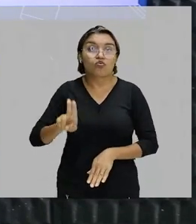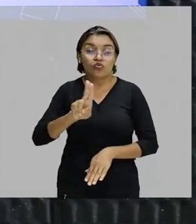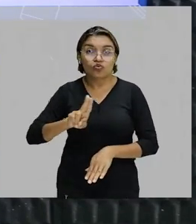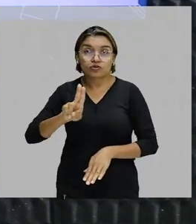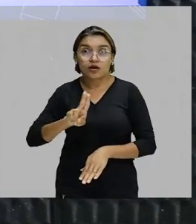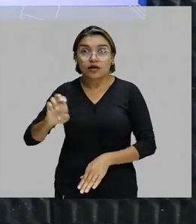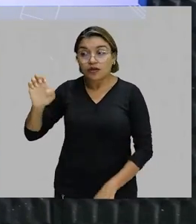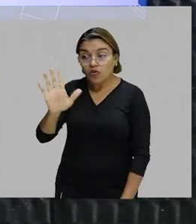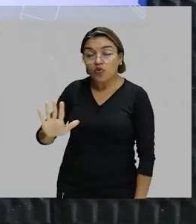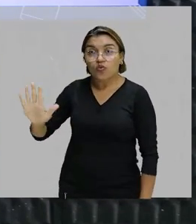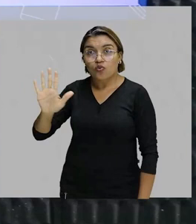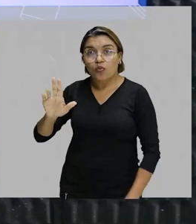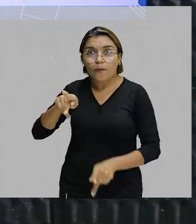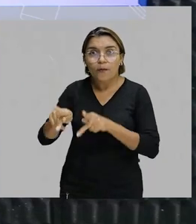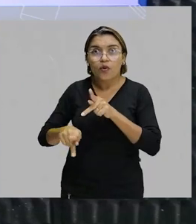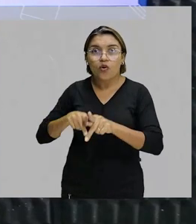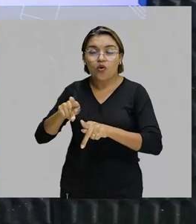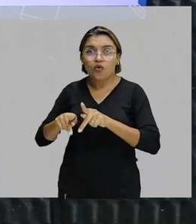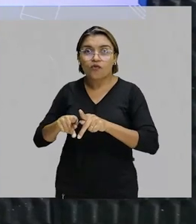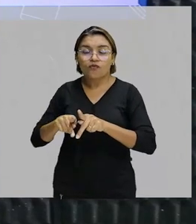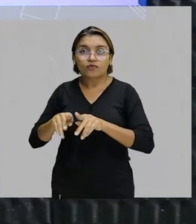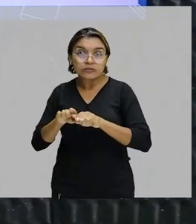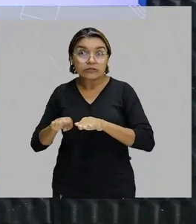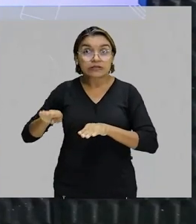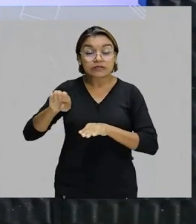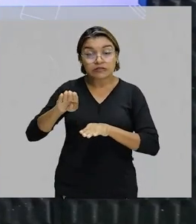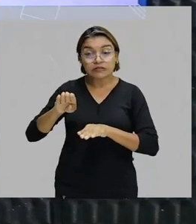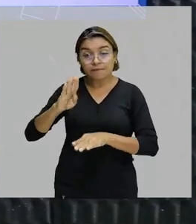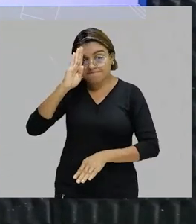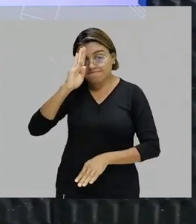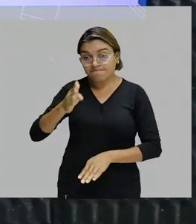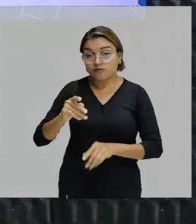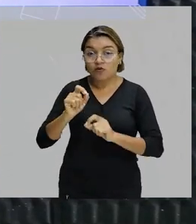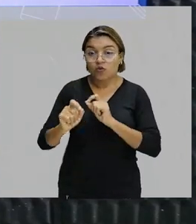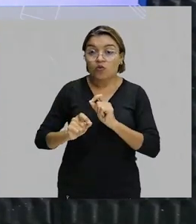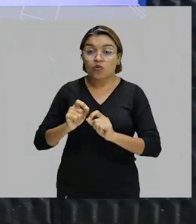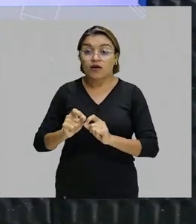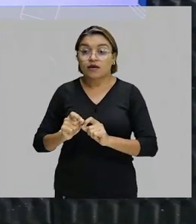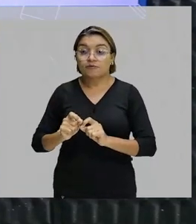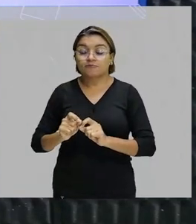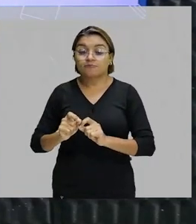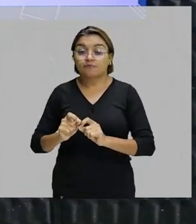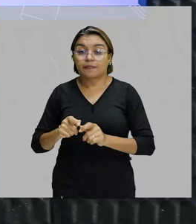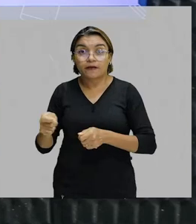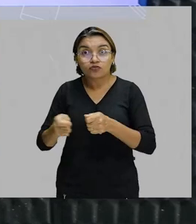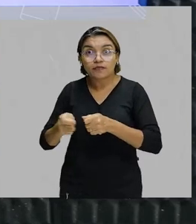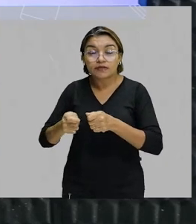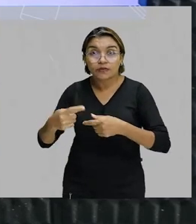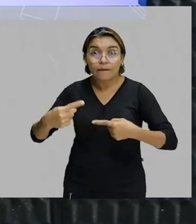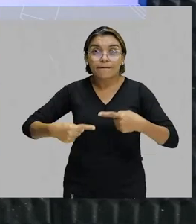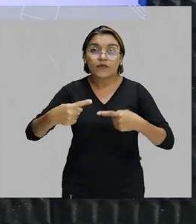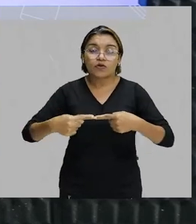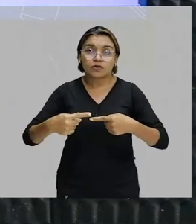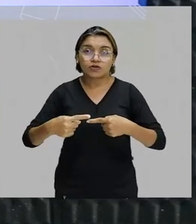europeia dos povos dominantes para a dominação política econômica e territorial sobre os